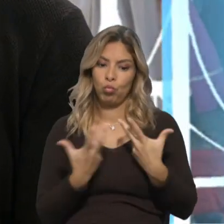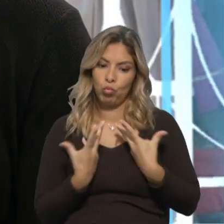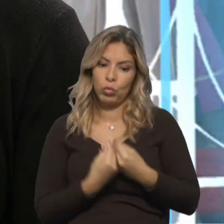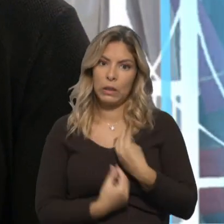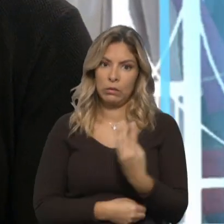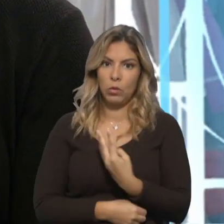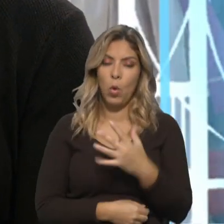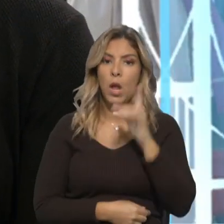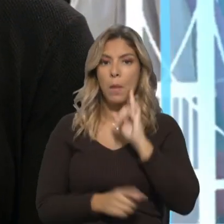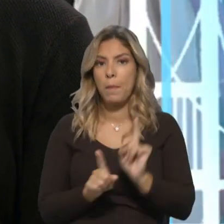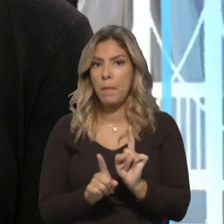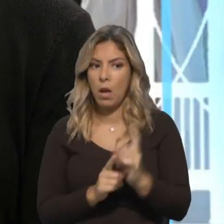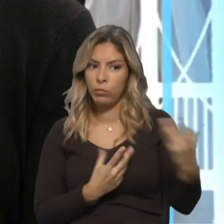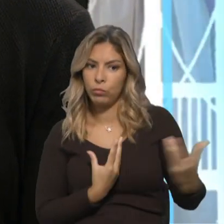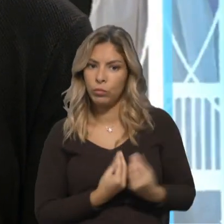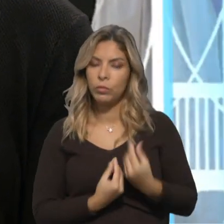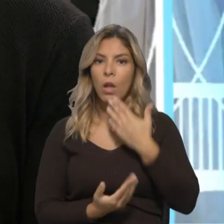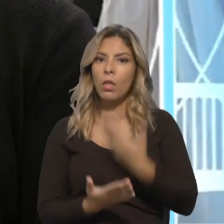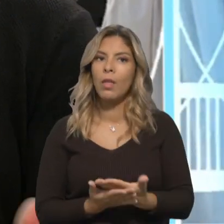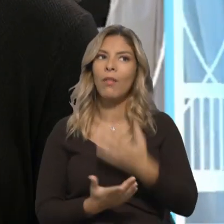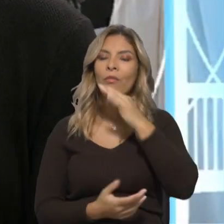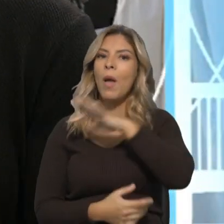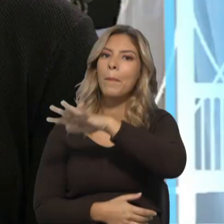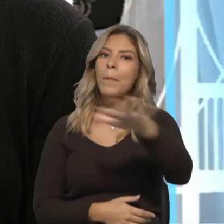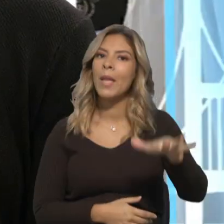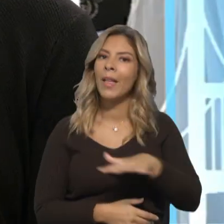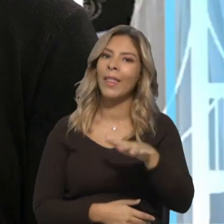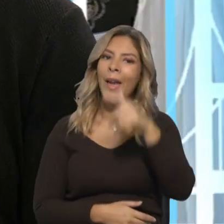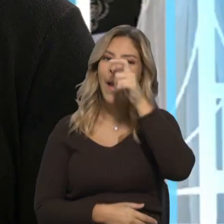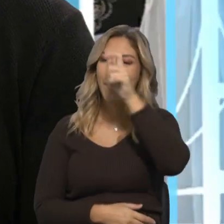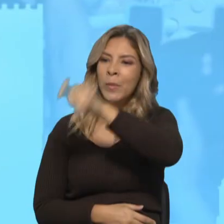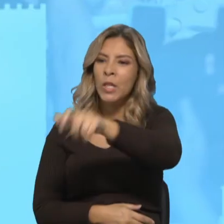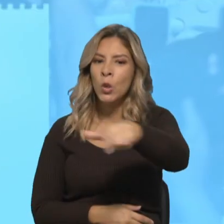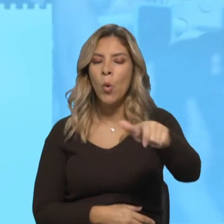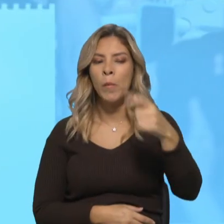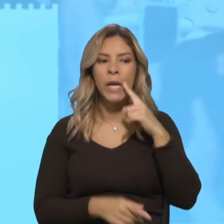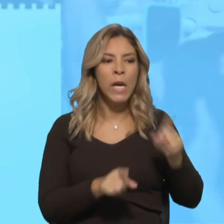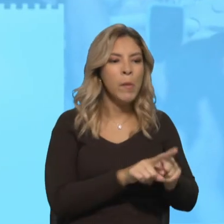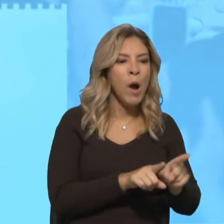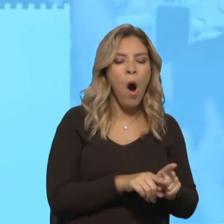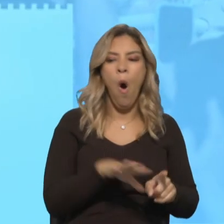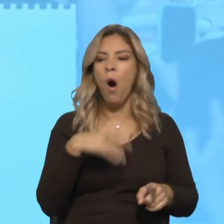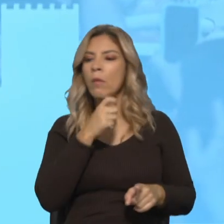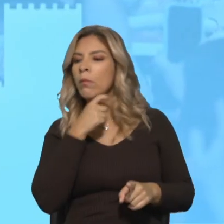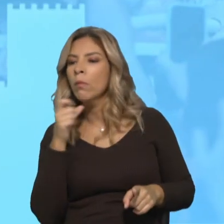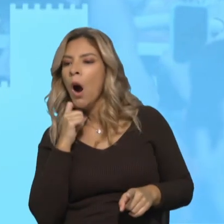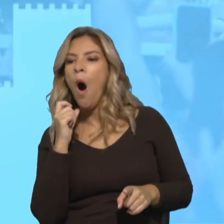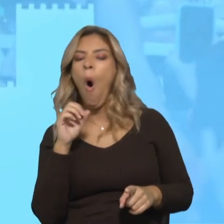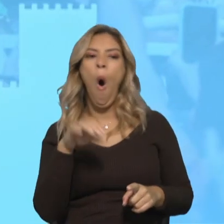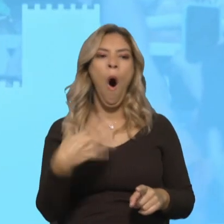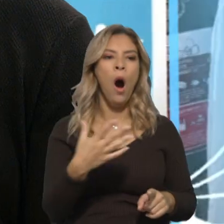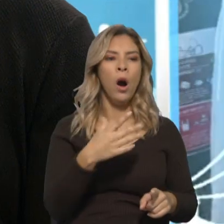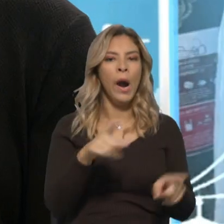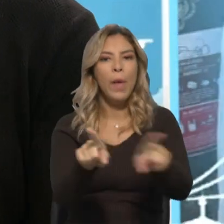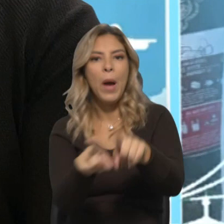porque precisamente complementa aquilo que a família é. A família é um conjunto de pessoas, não é só um irmão ou uma irmã, um padre ou uma irmã, mas neste caso somos